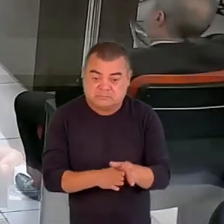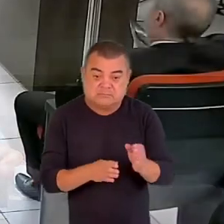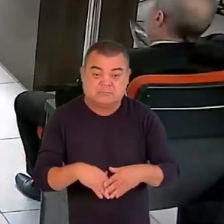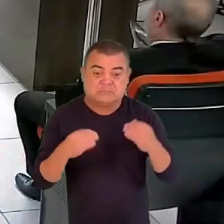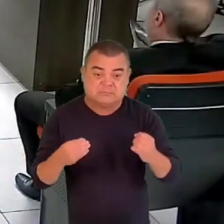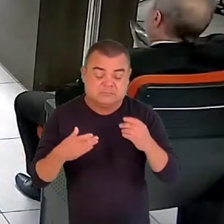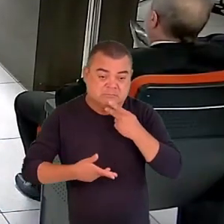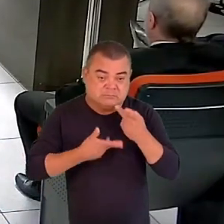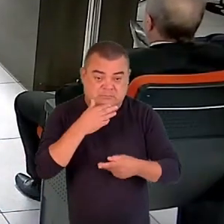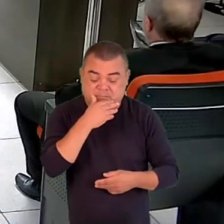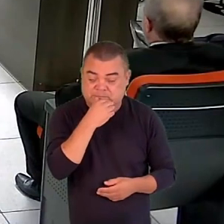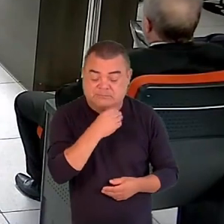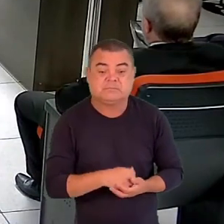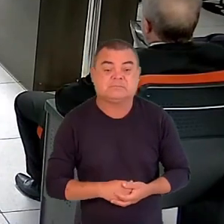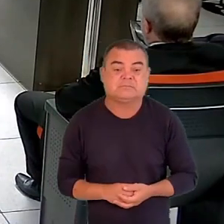presidente, eu